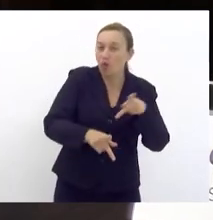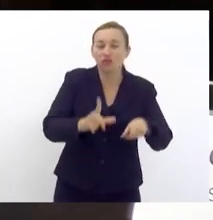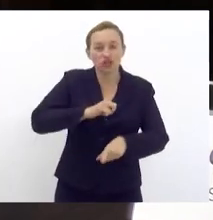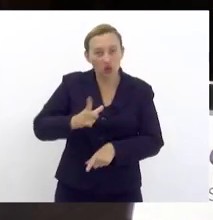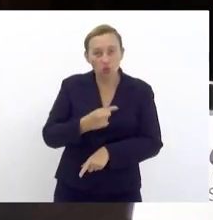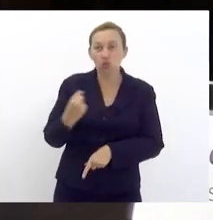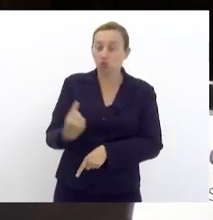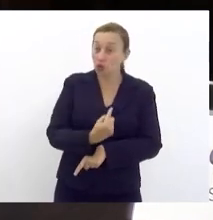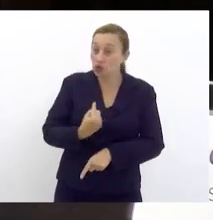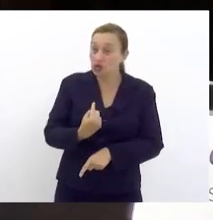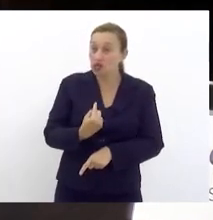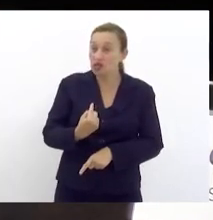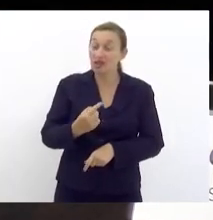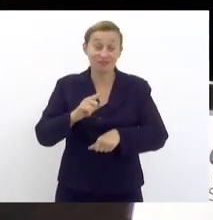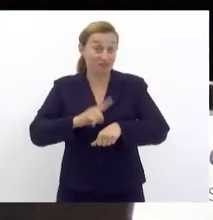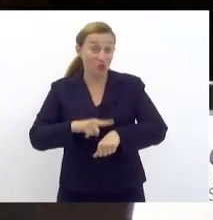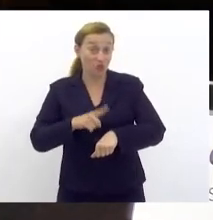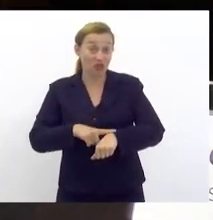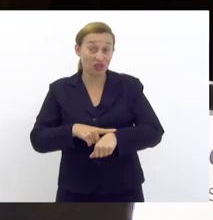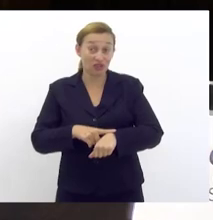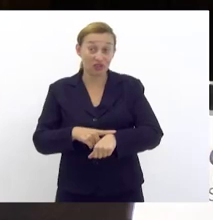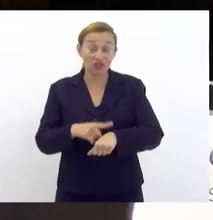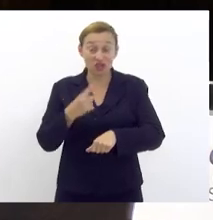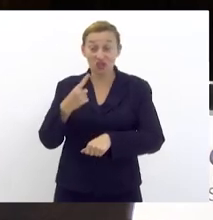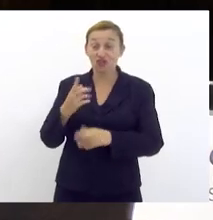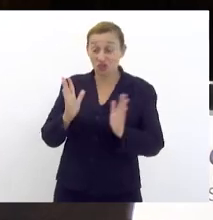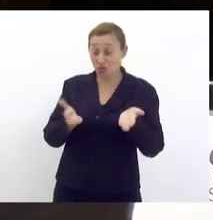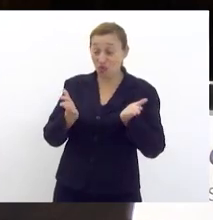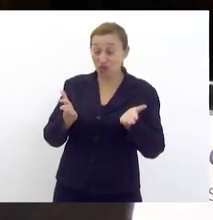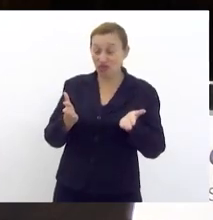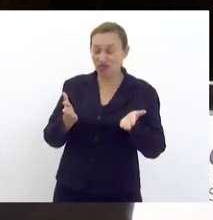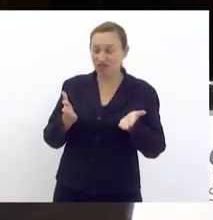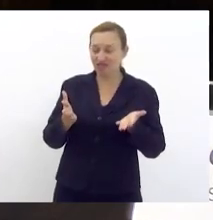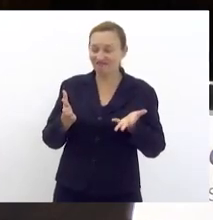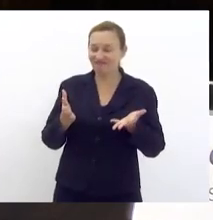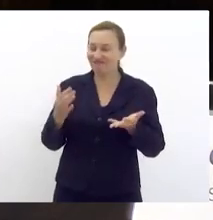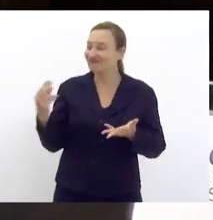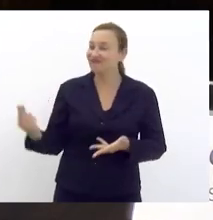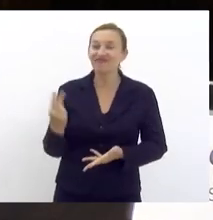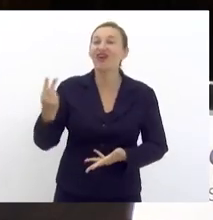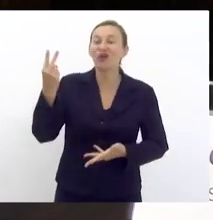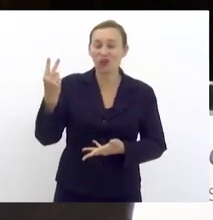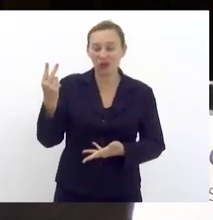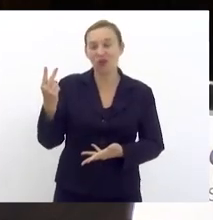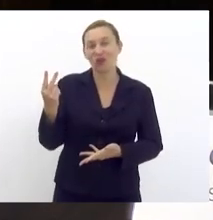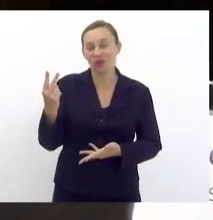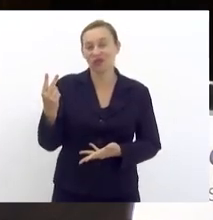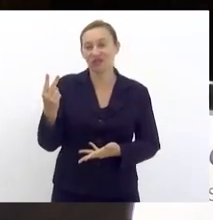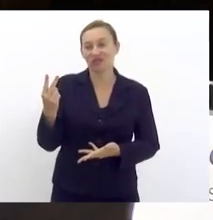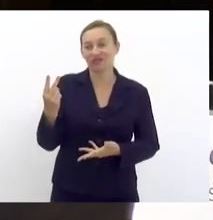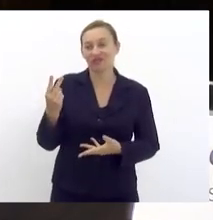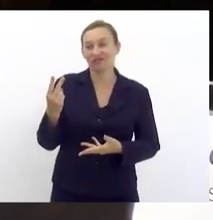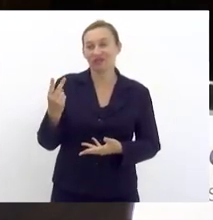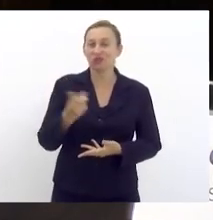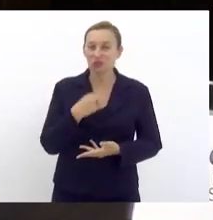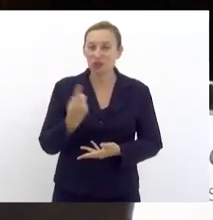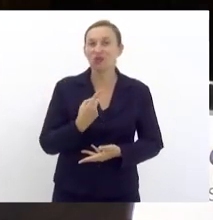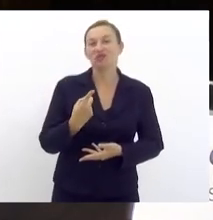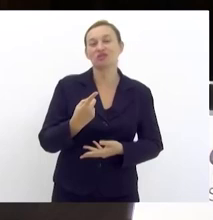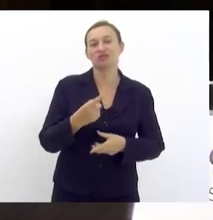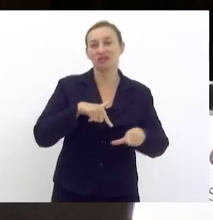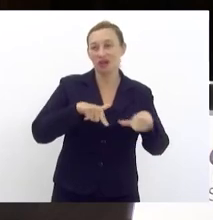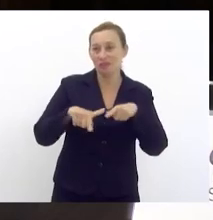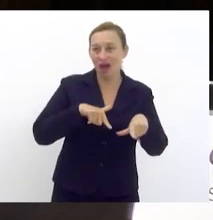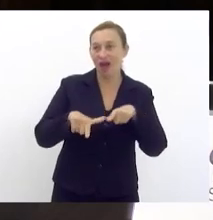gente, mas são momentos como esse, assim, que fazem valer toda essa nossa doação, todo esse sacerdócio que a gente